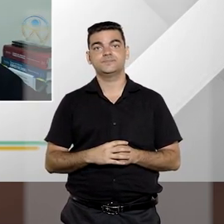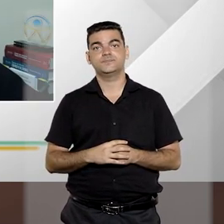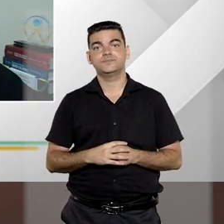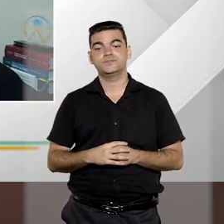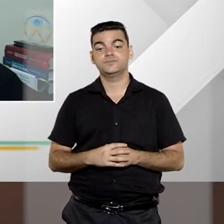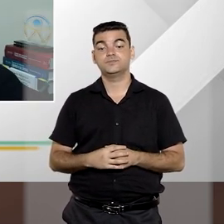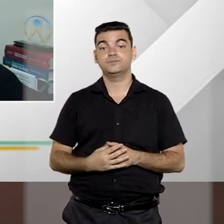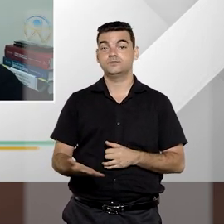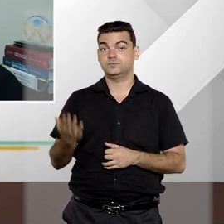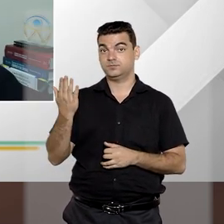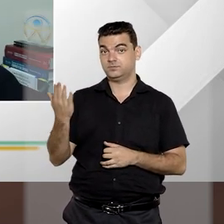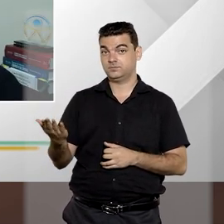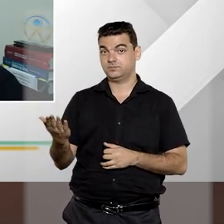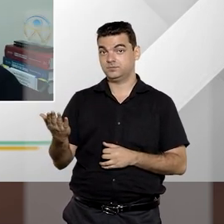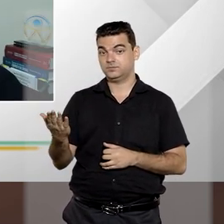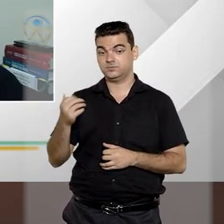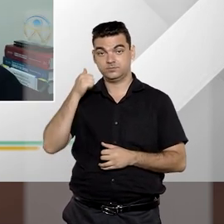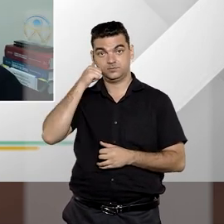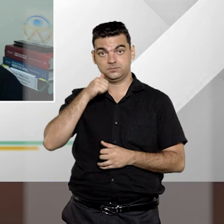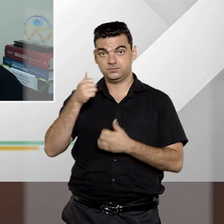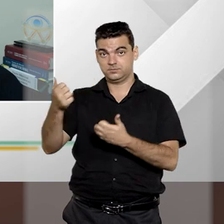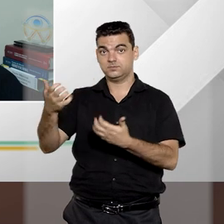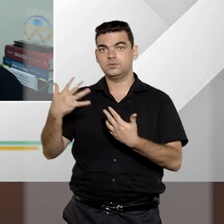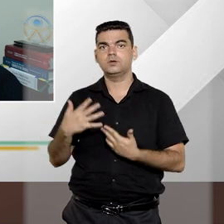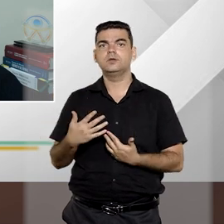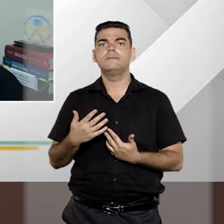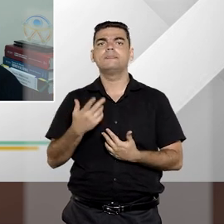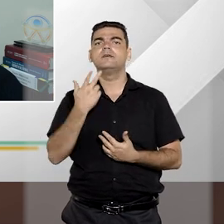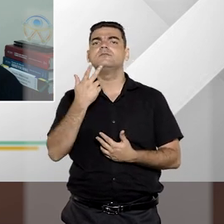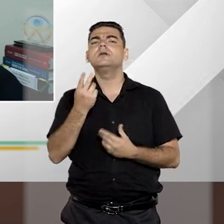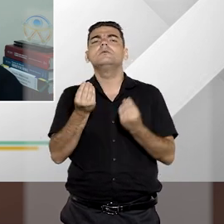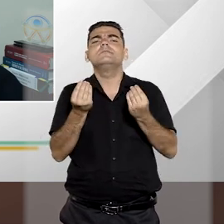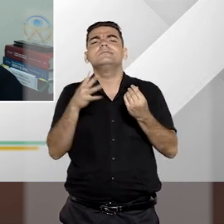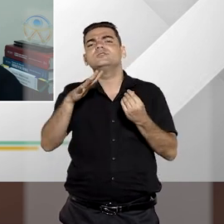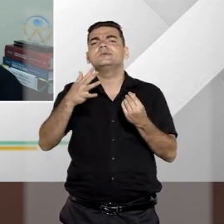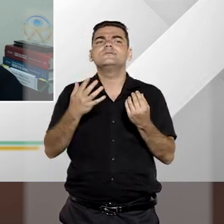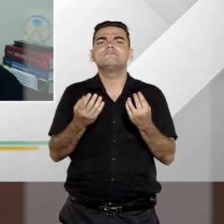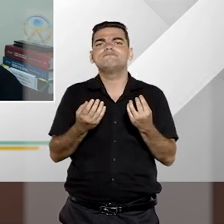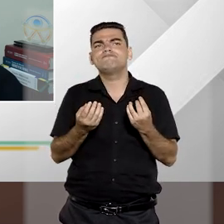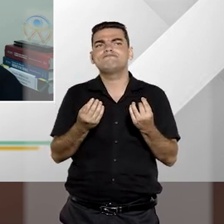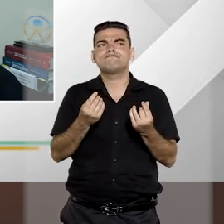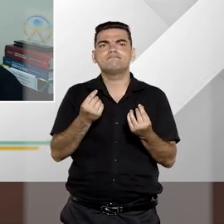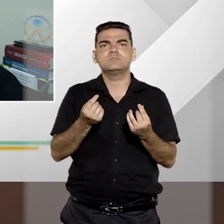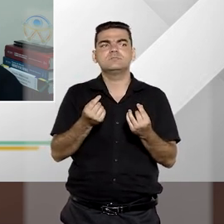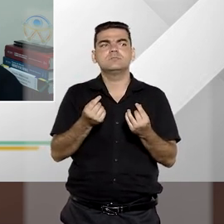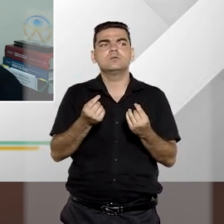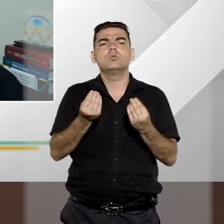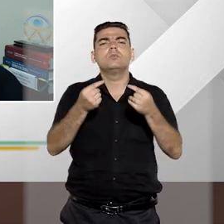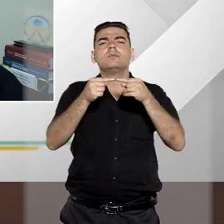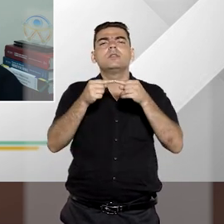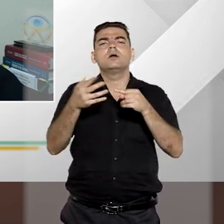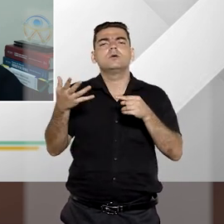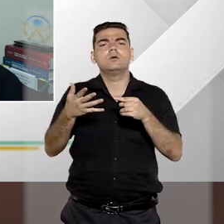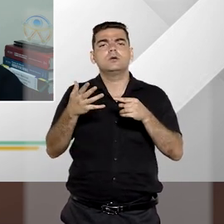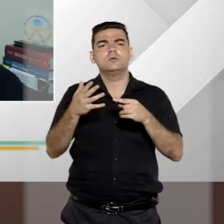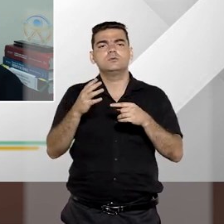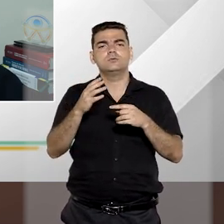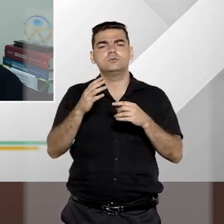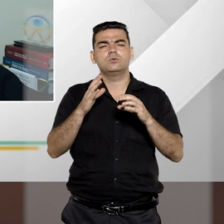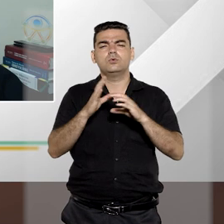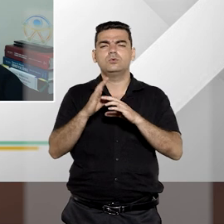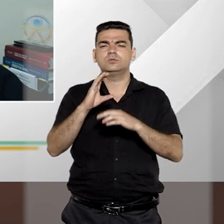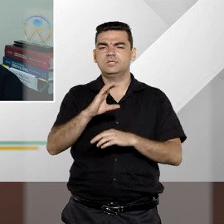Ainda com você, Marcelo, eu gostaria que você comentasse aí, de um modo geral, O que estabelece atualmente o